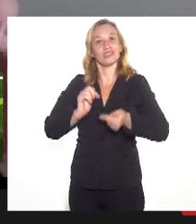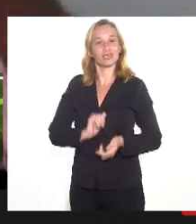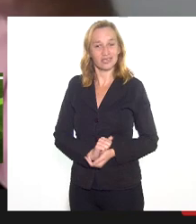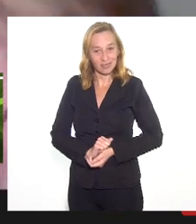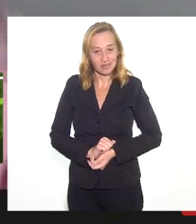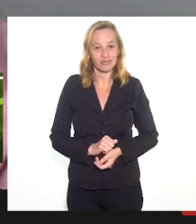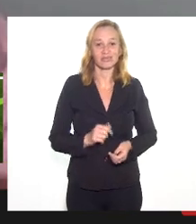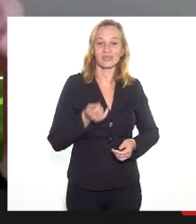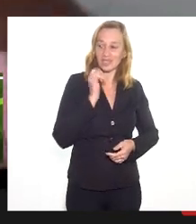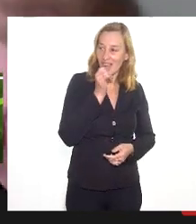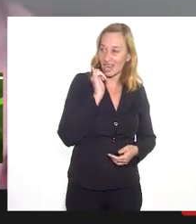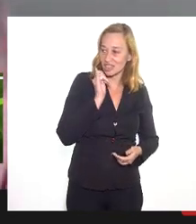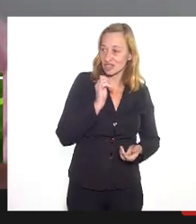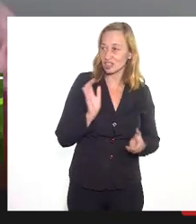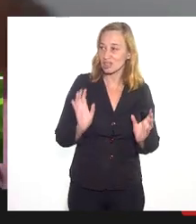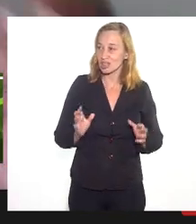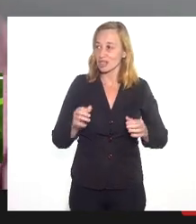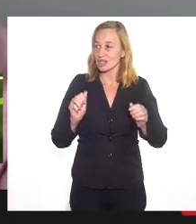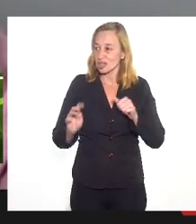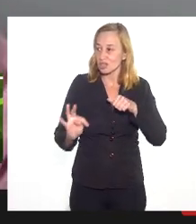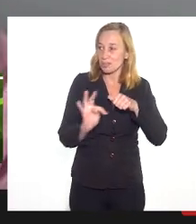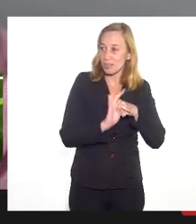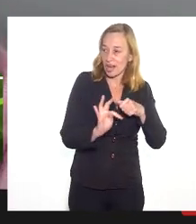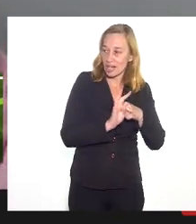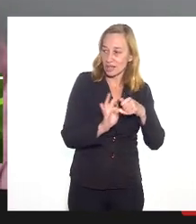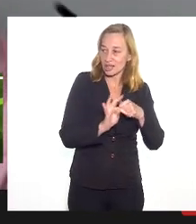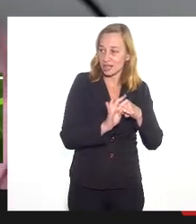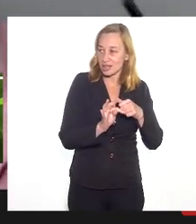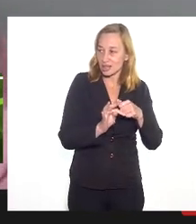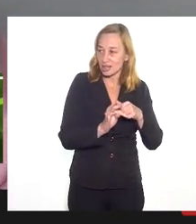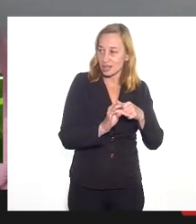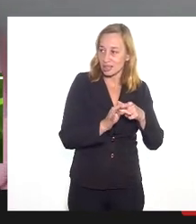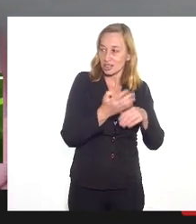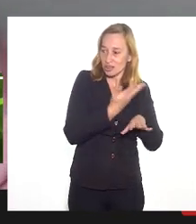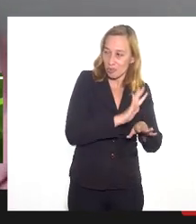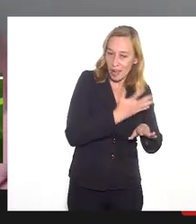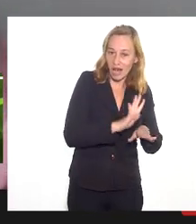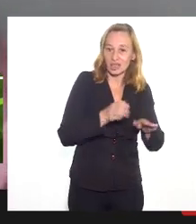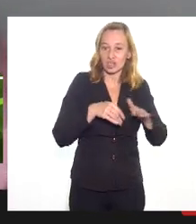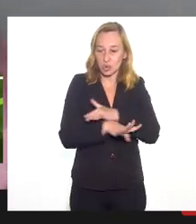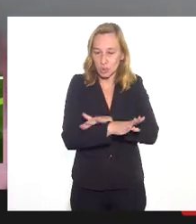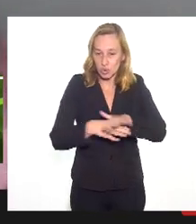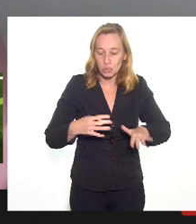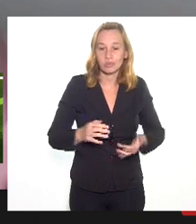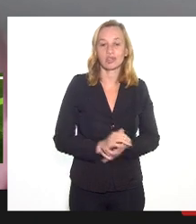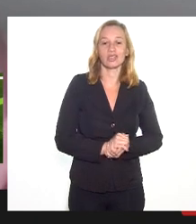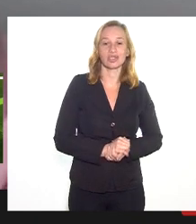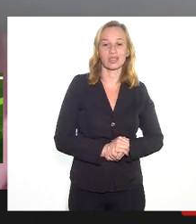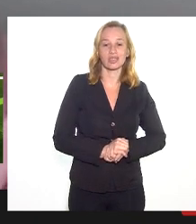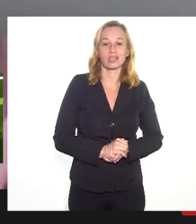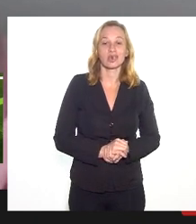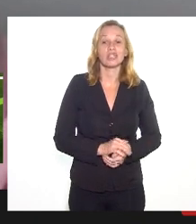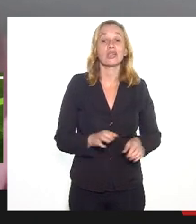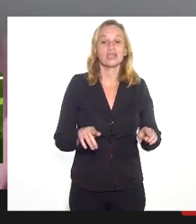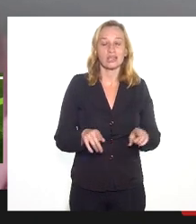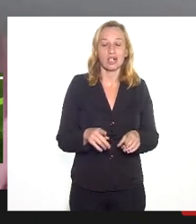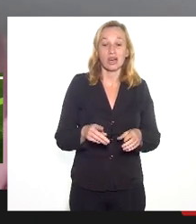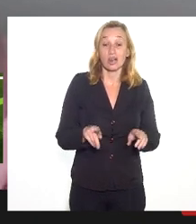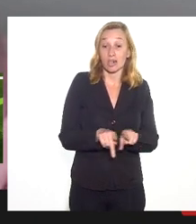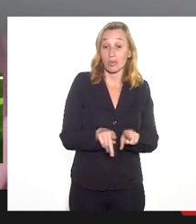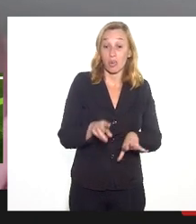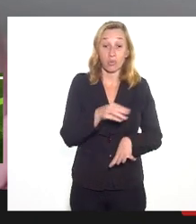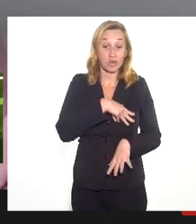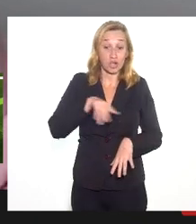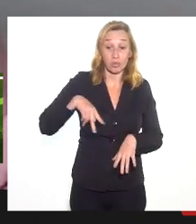tradições, de narrativas, de práticas, de costumes, enfim. Então, isso é muito importante ressaltar. Sem falar, e o Ministério Público tem atuado